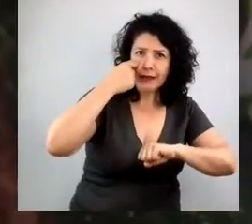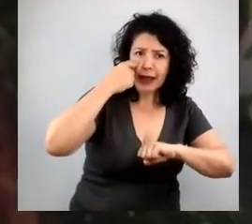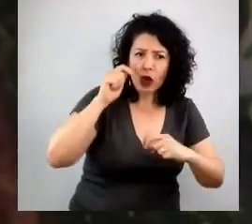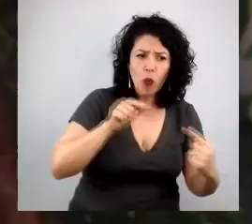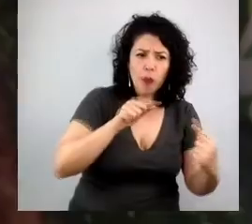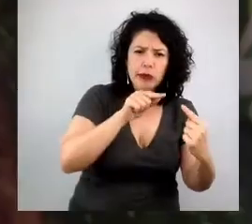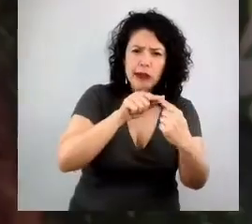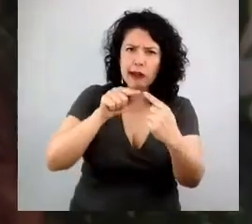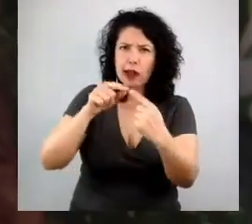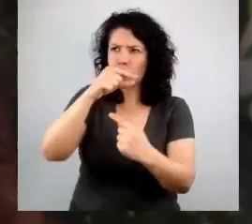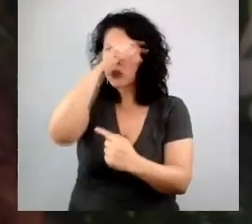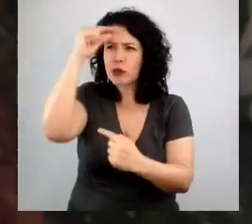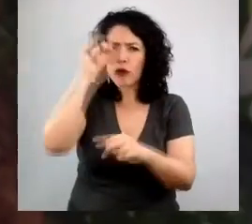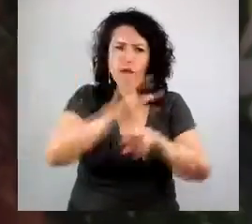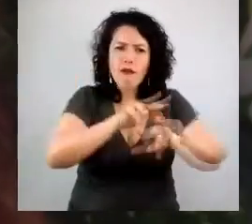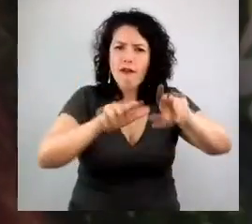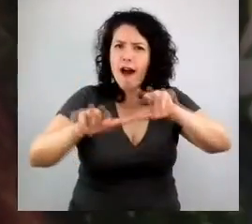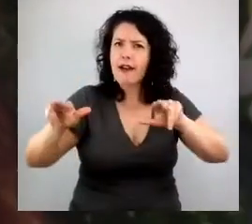estereótipo, né?